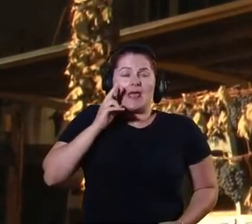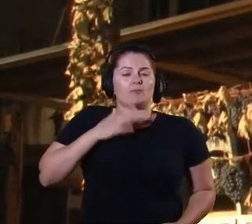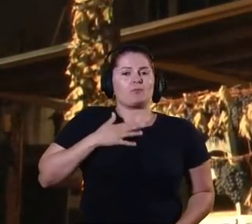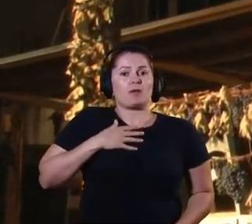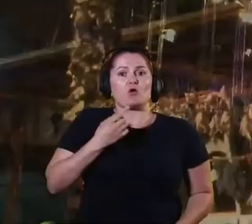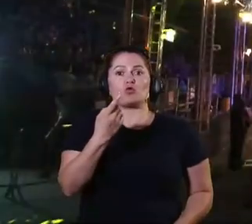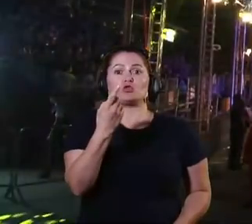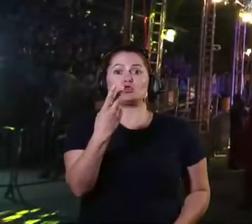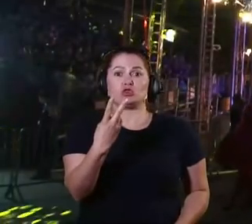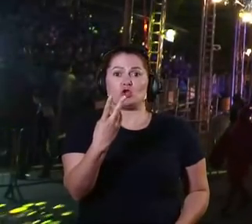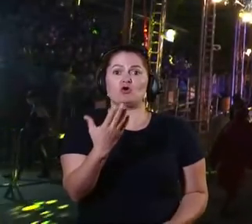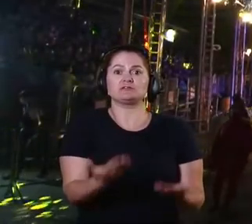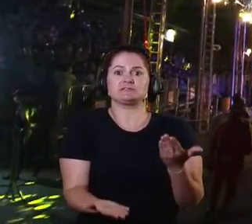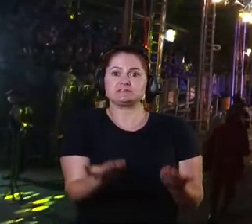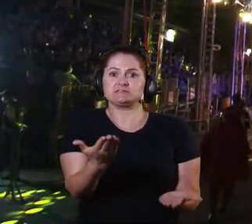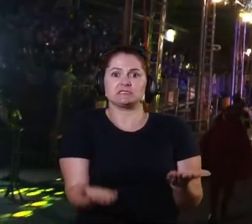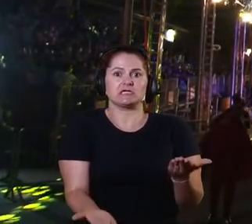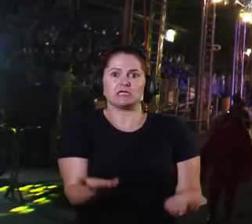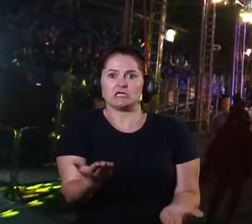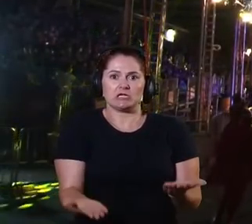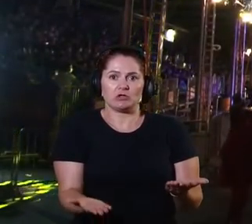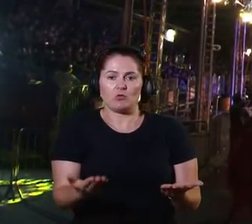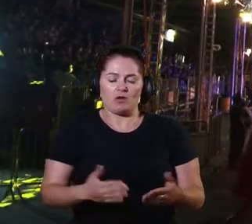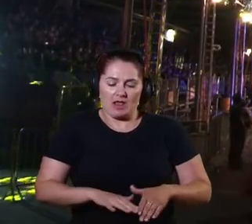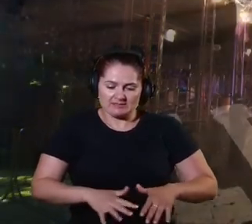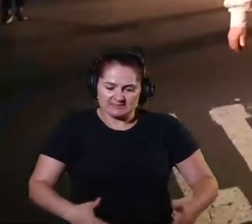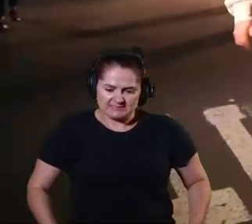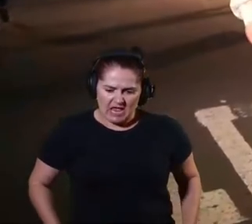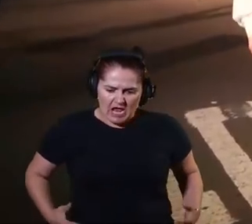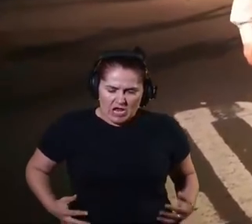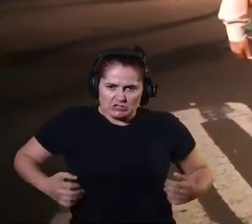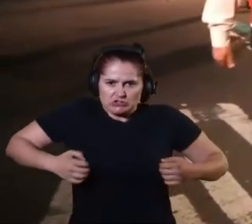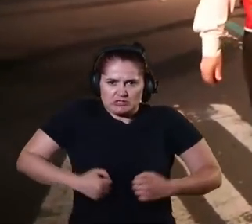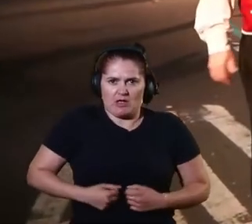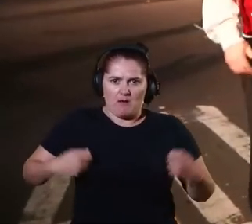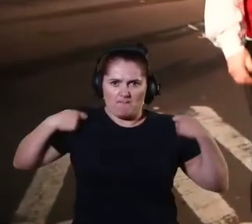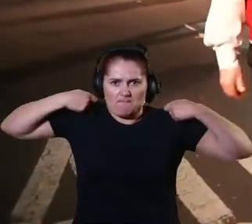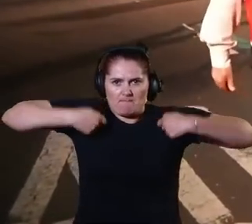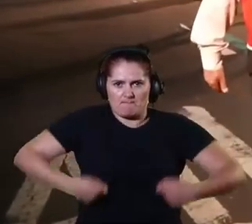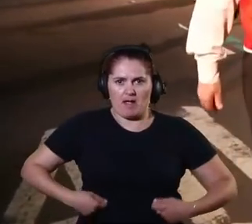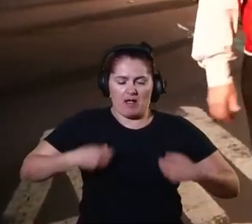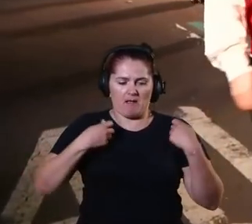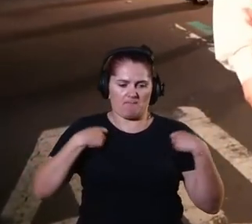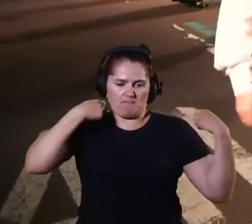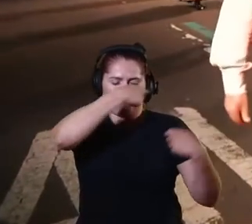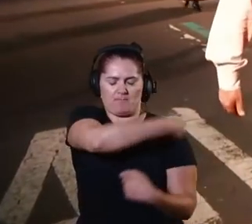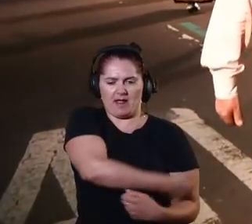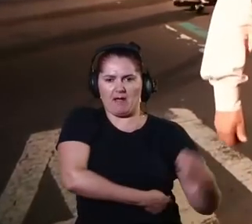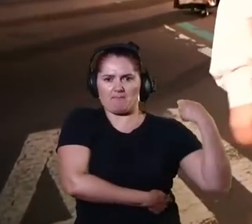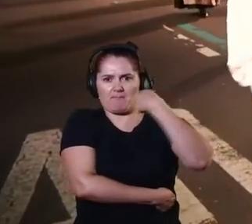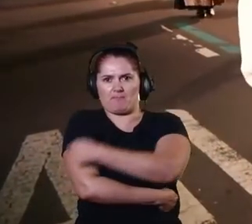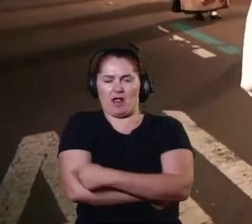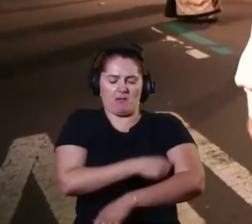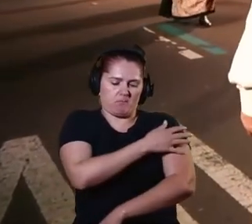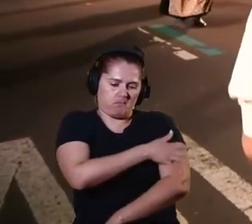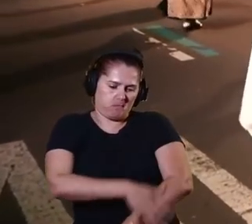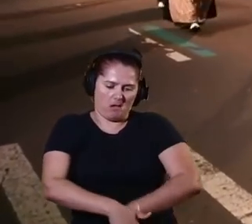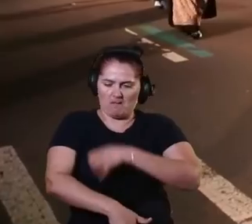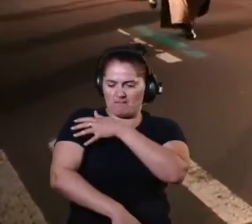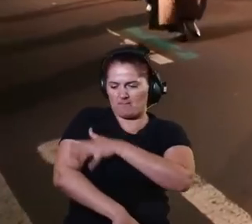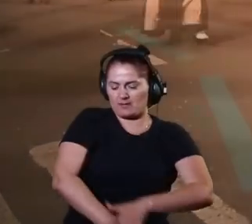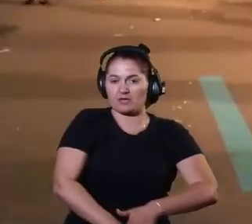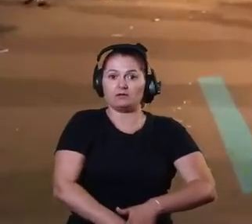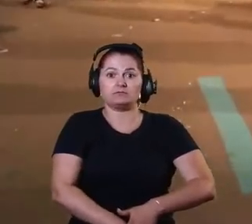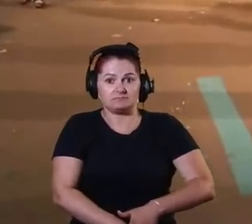ele era composto por saia, corpete, camisa e manguitos, não era somente um vestido. Então, só para colocar ele